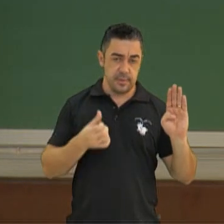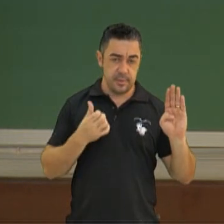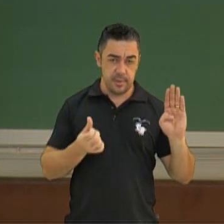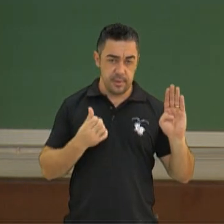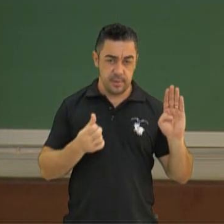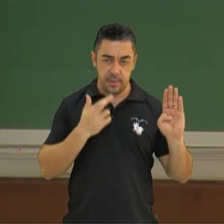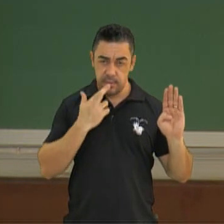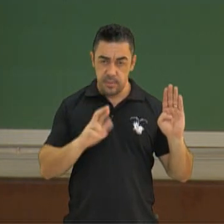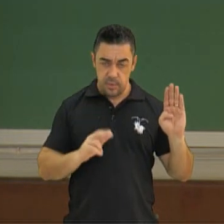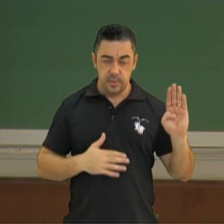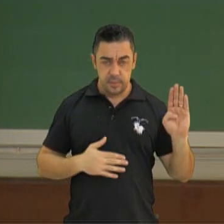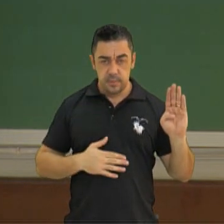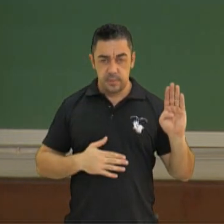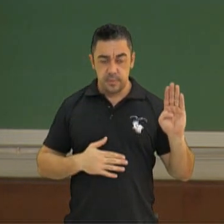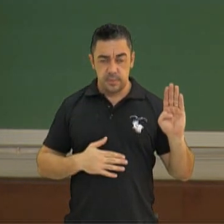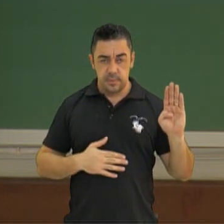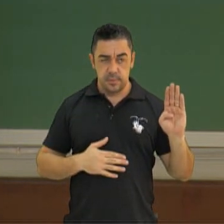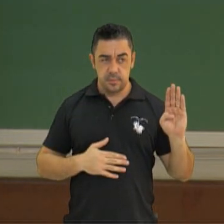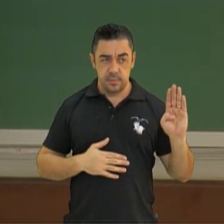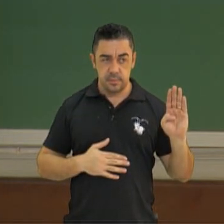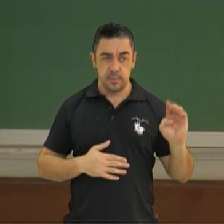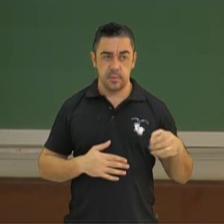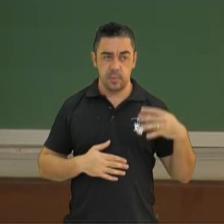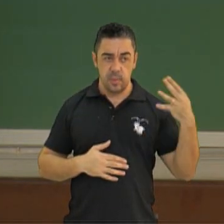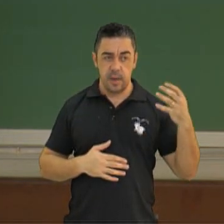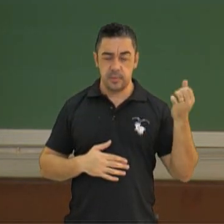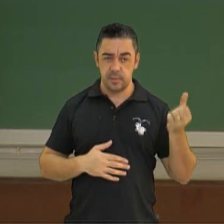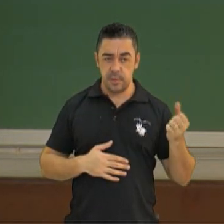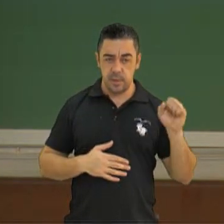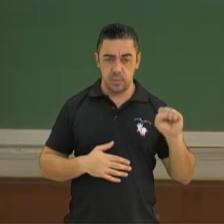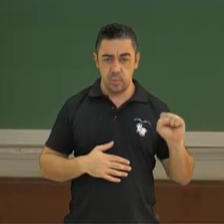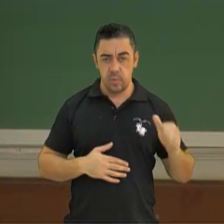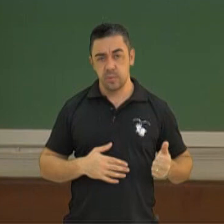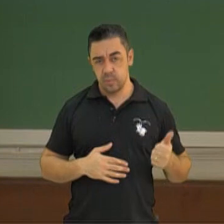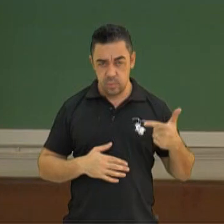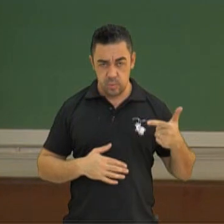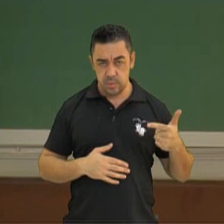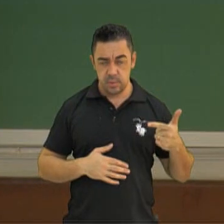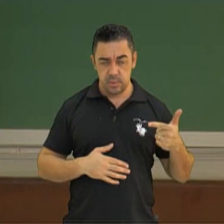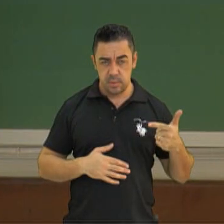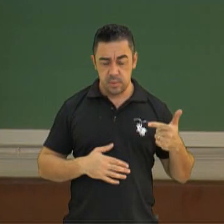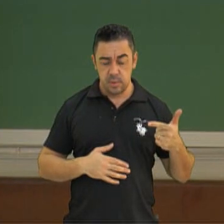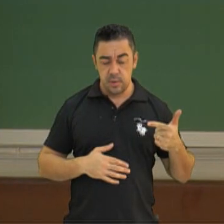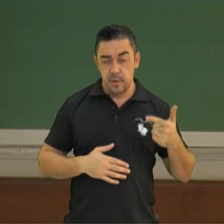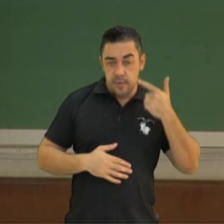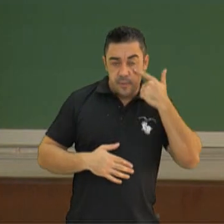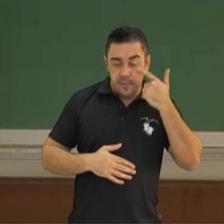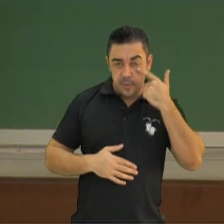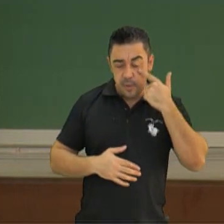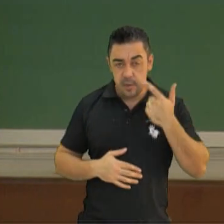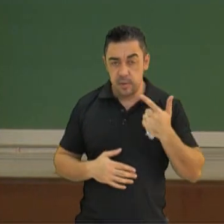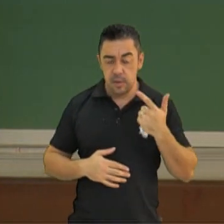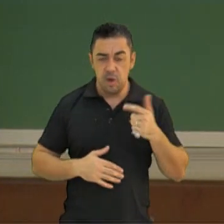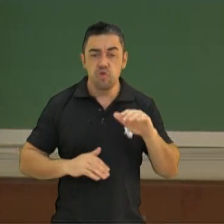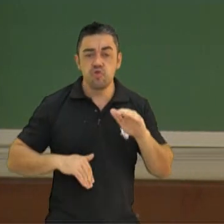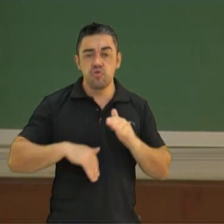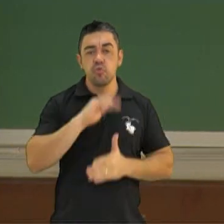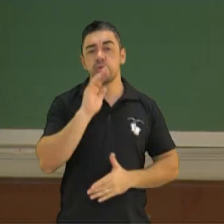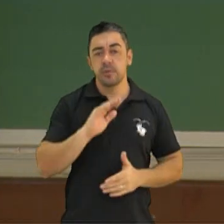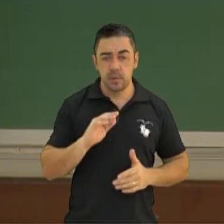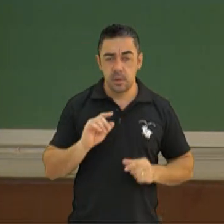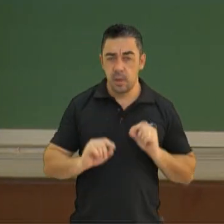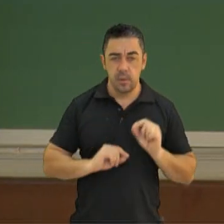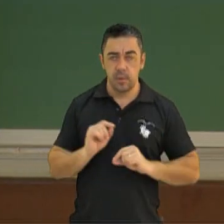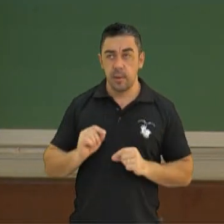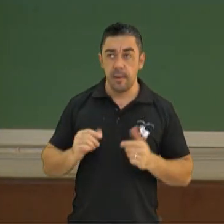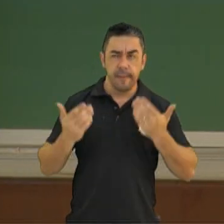o xizinho lá. Aqui tinha as opções 4 máquinas, 6 máquinas, 8 e 12. Então, repare que se você fosse chutar uma resposta, você